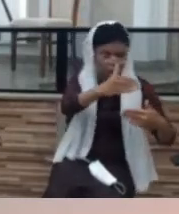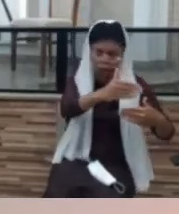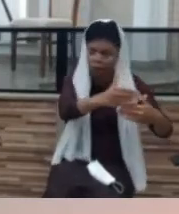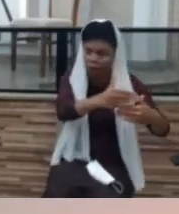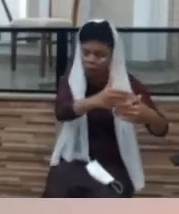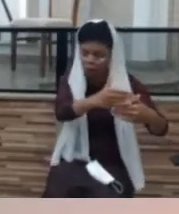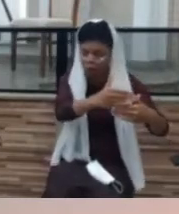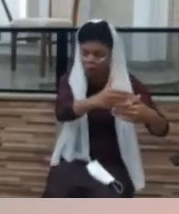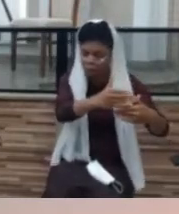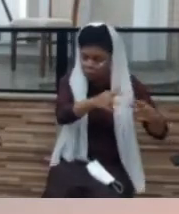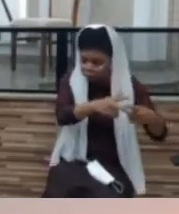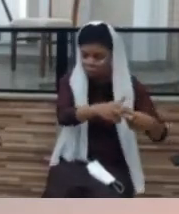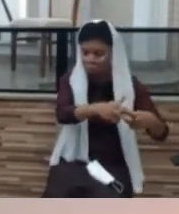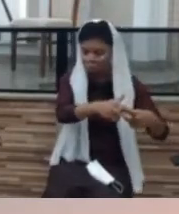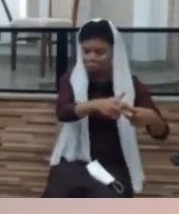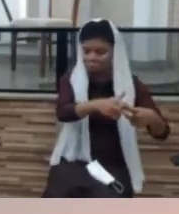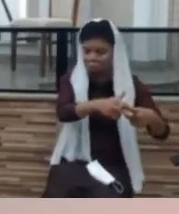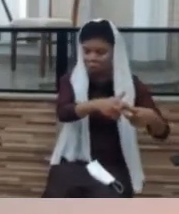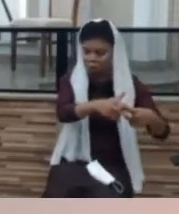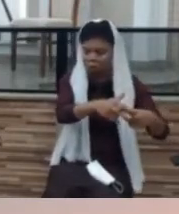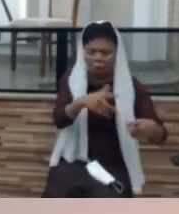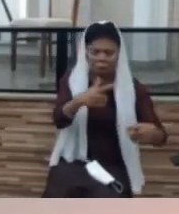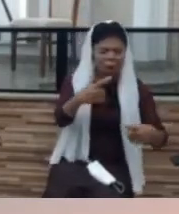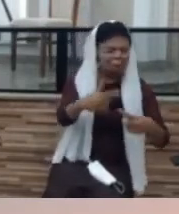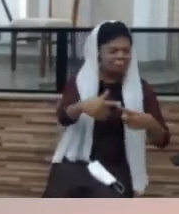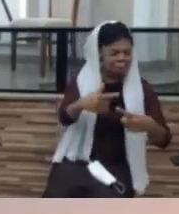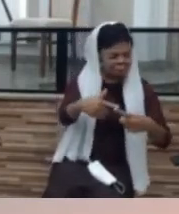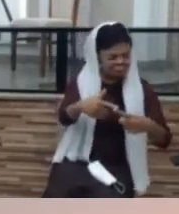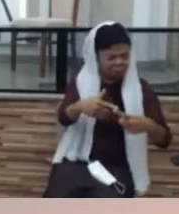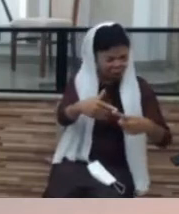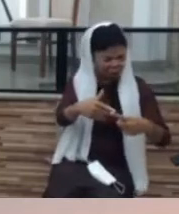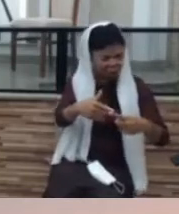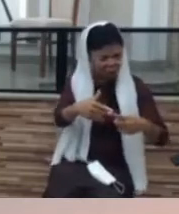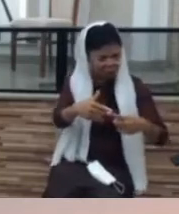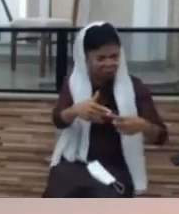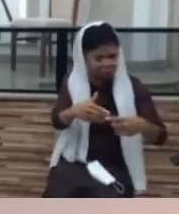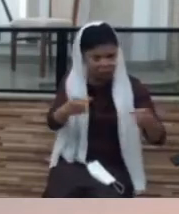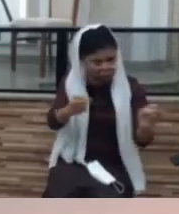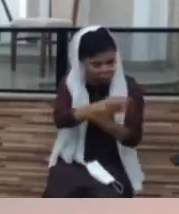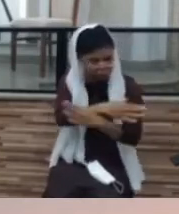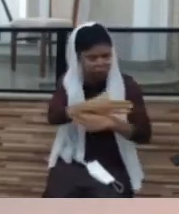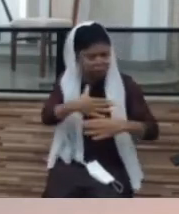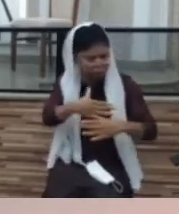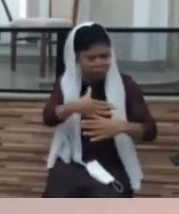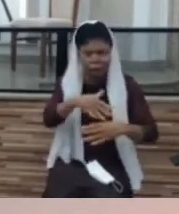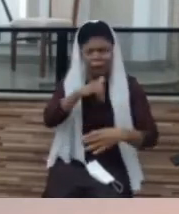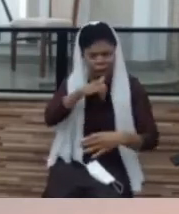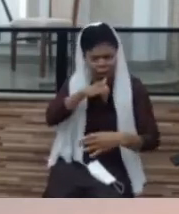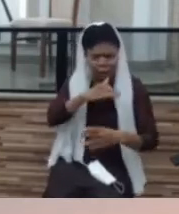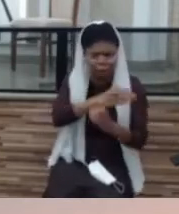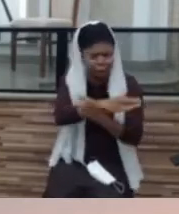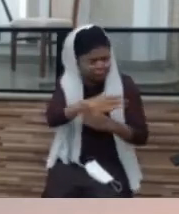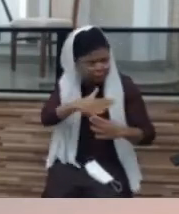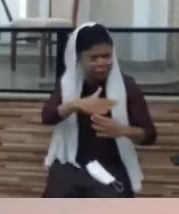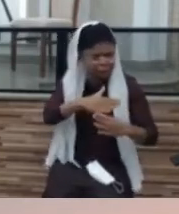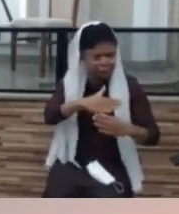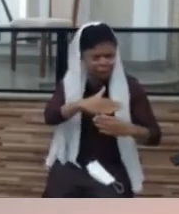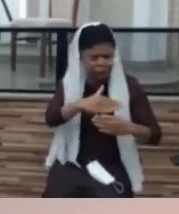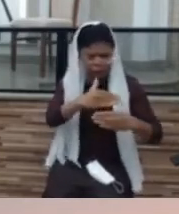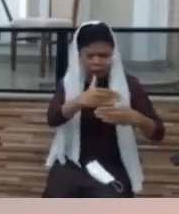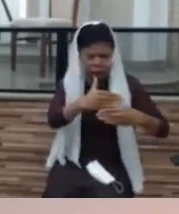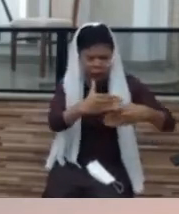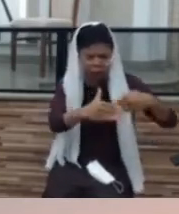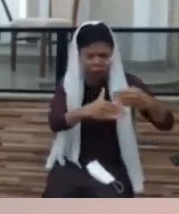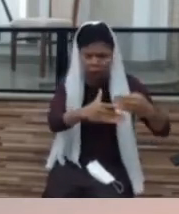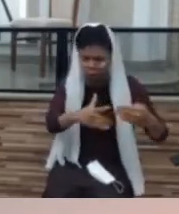ela sem muros, ela era suscetível, irmãos, estava aberta para os inimigos, os animais.